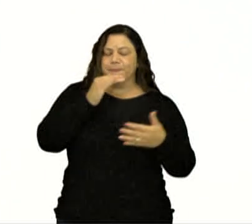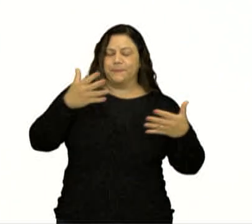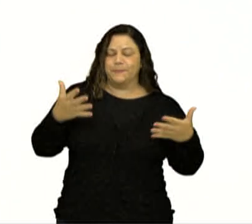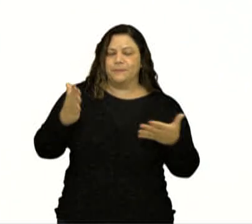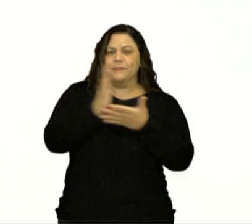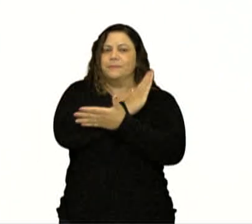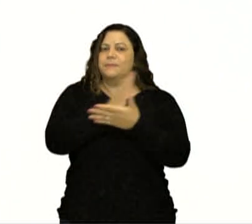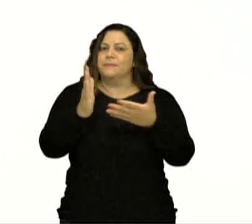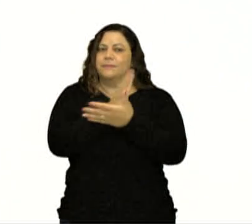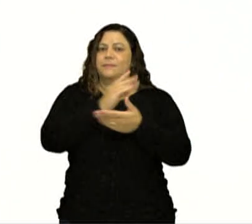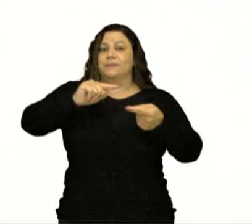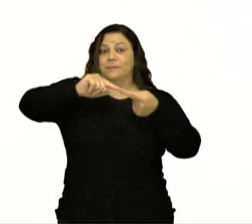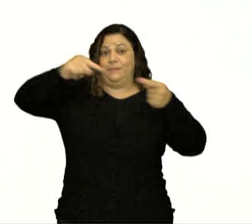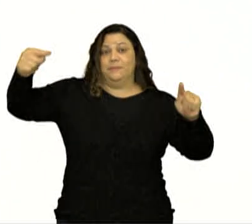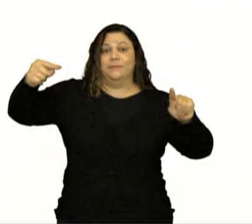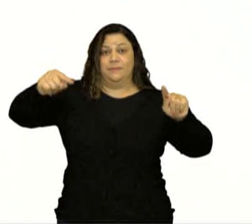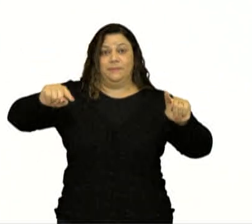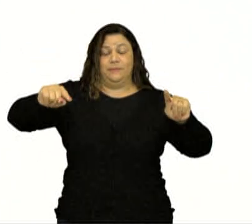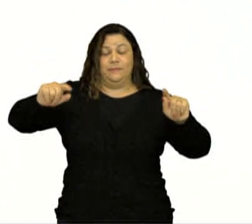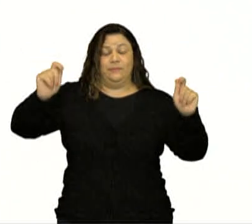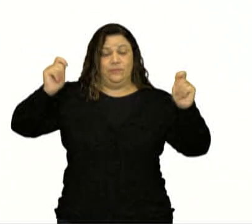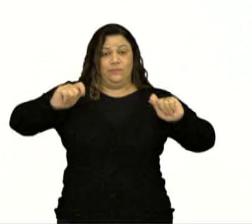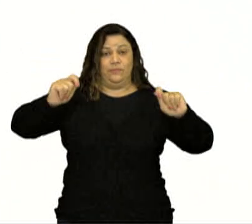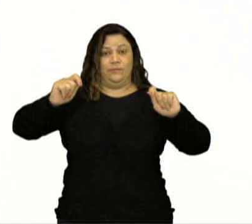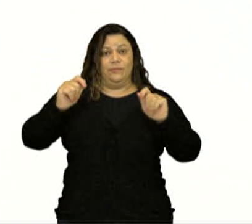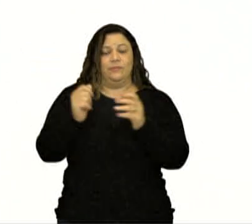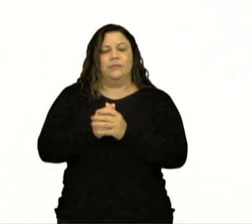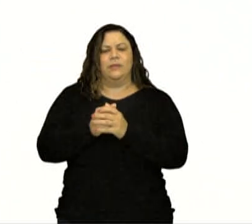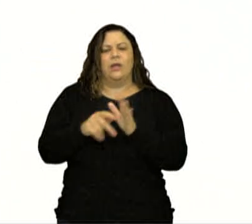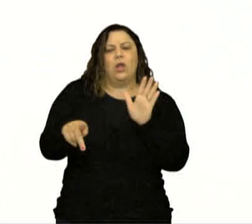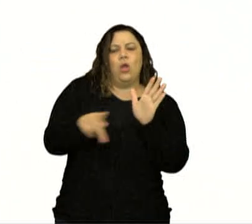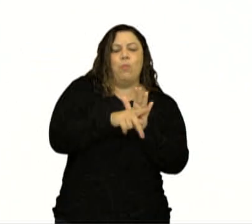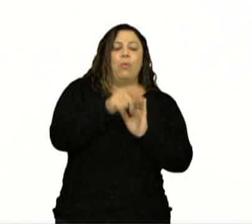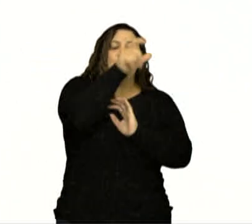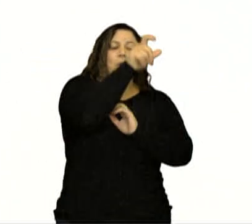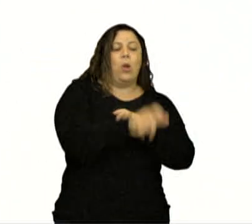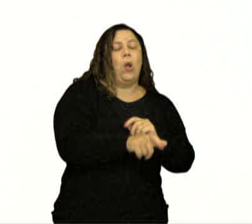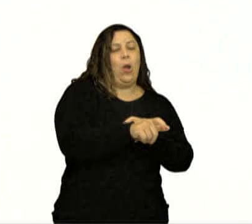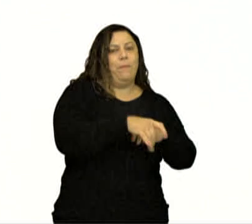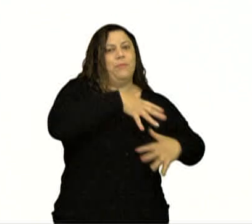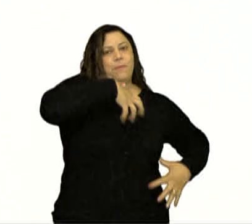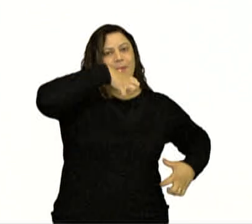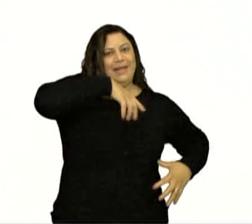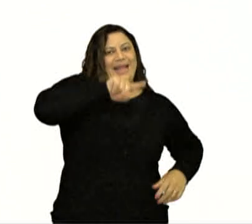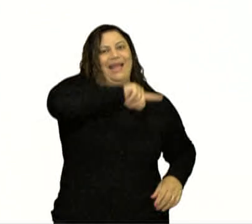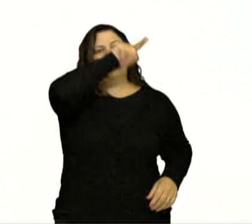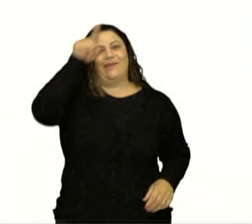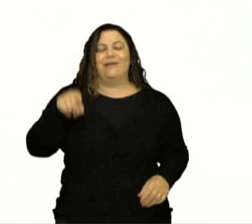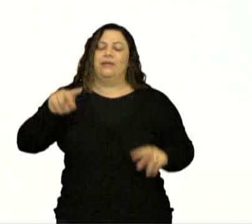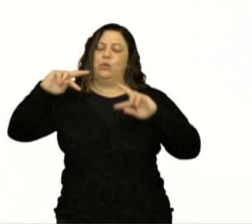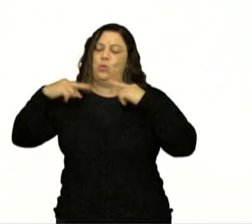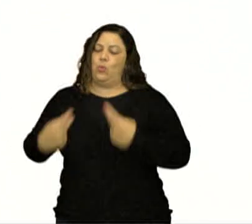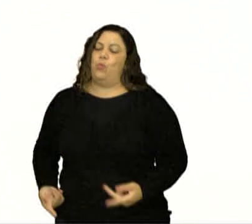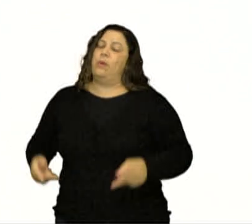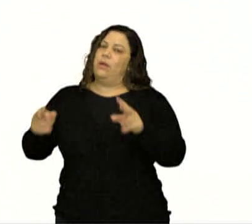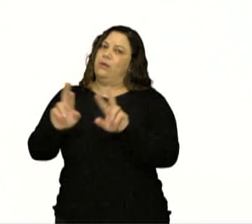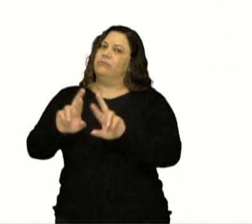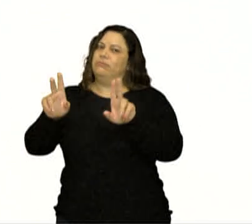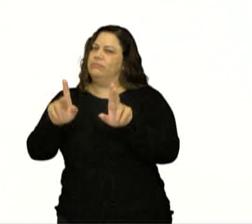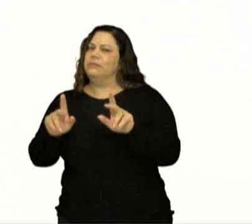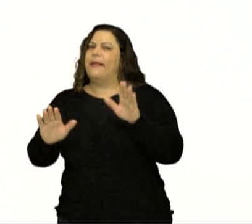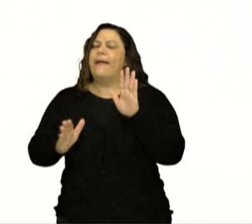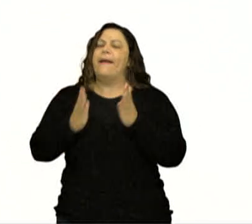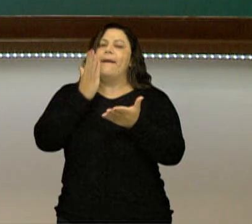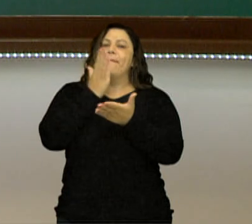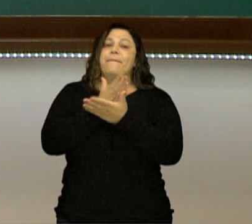alguns genes ali são ativados em chimpanzés e não em humanos e vice-versa também, né? Apesar de possuírem mais ou menos a mesma